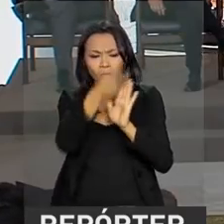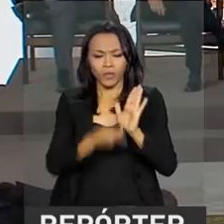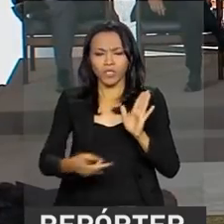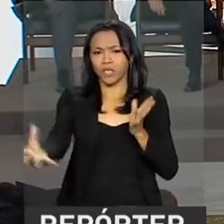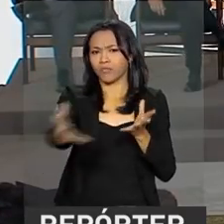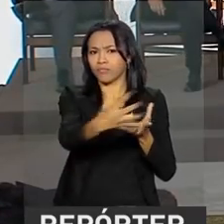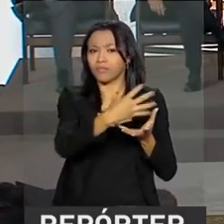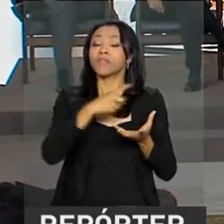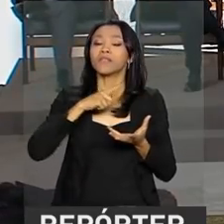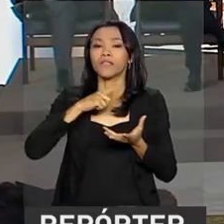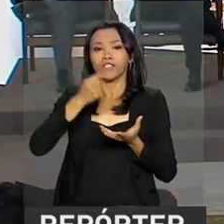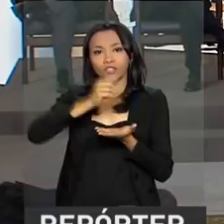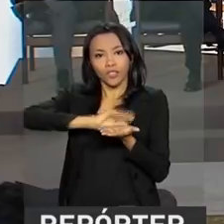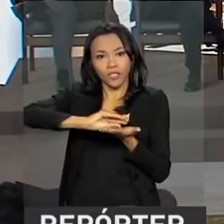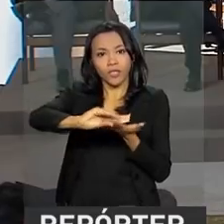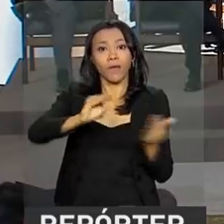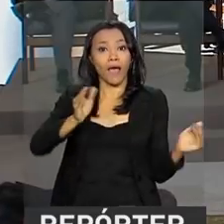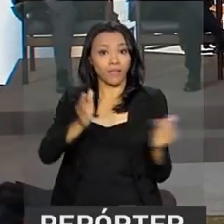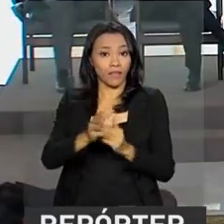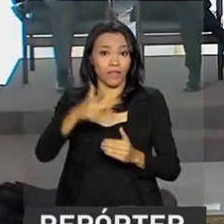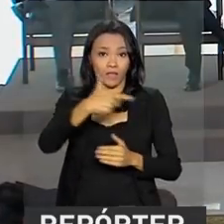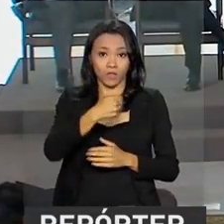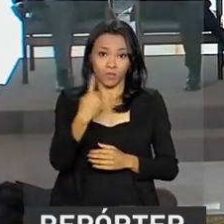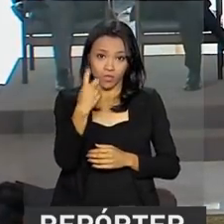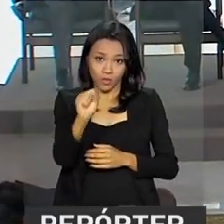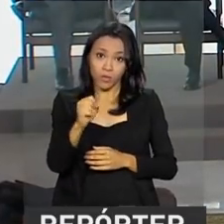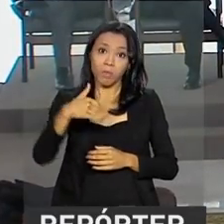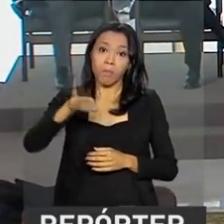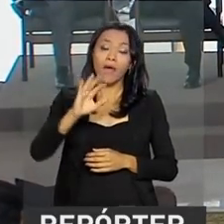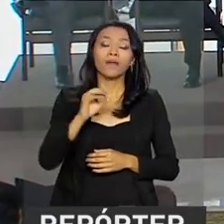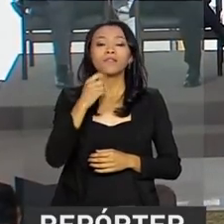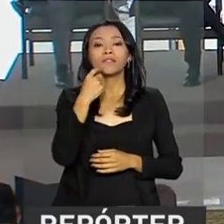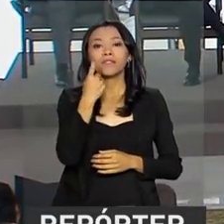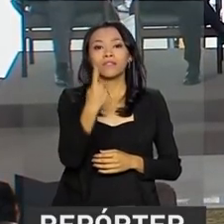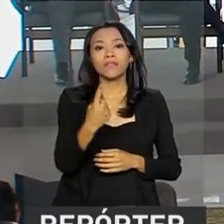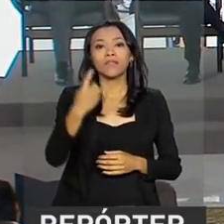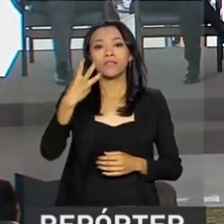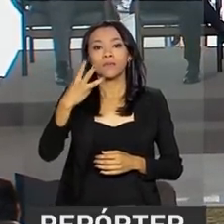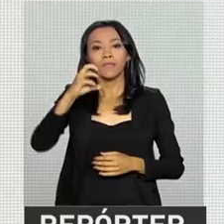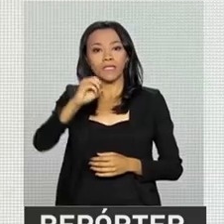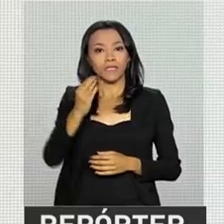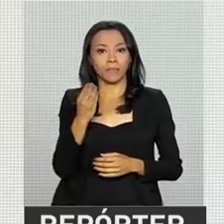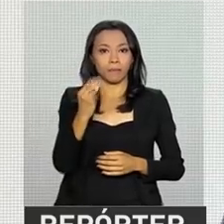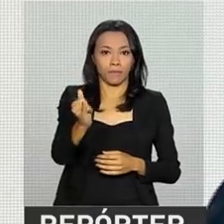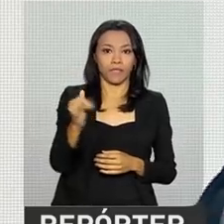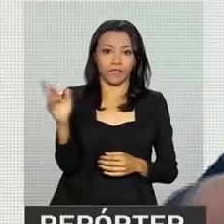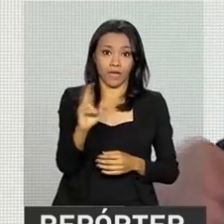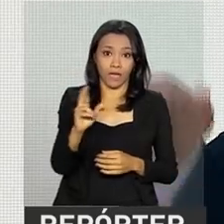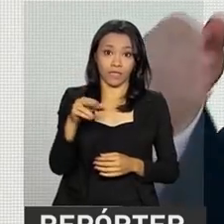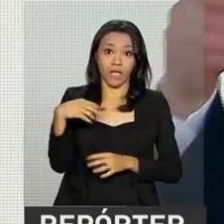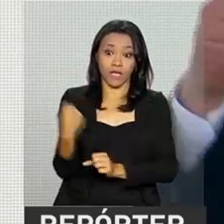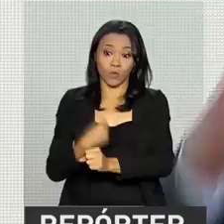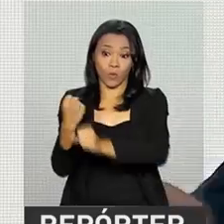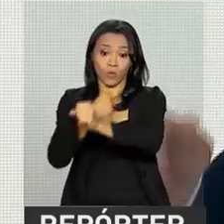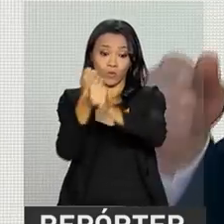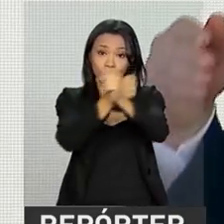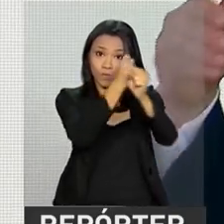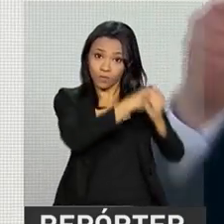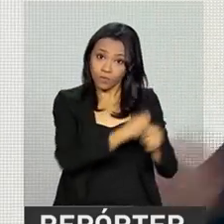investimento previsto até 2018 de mais de 130 bilhões de reais as obras abrangem